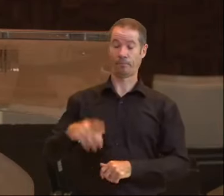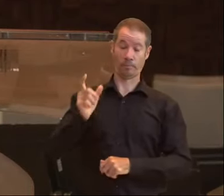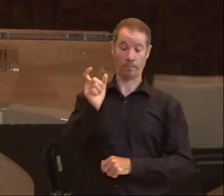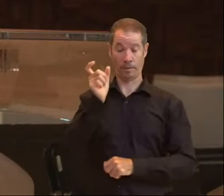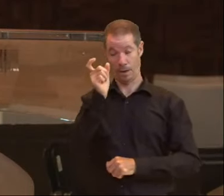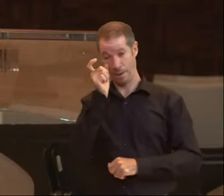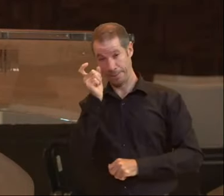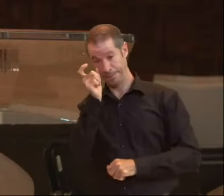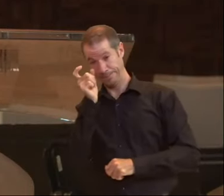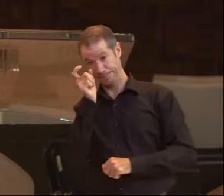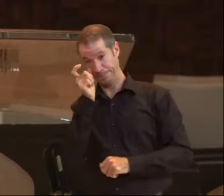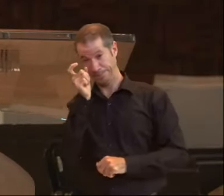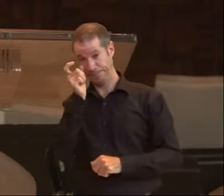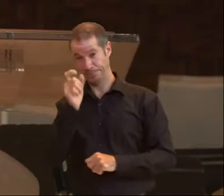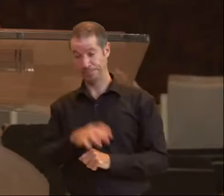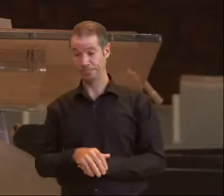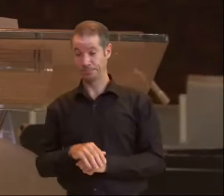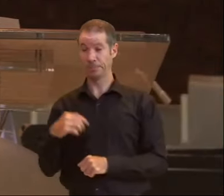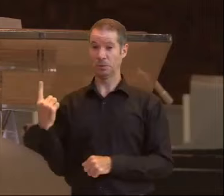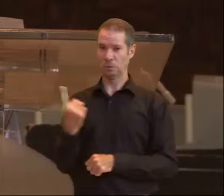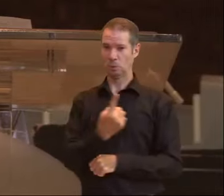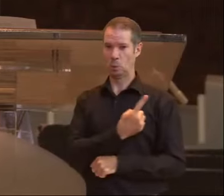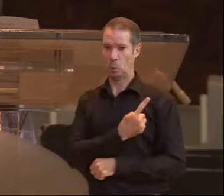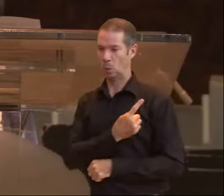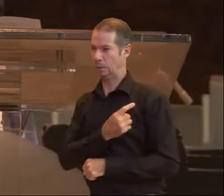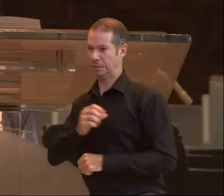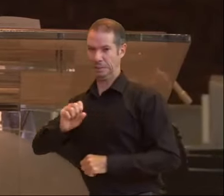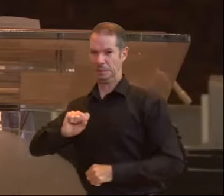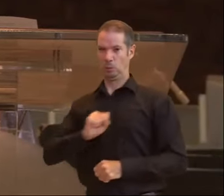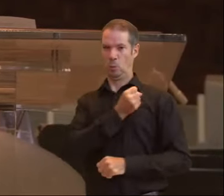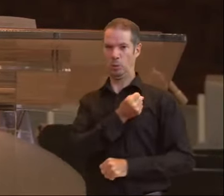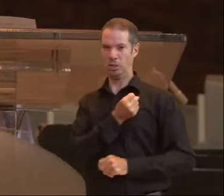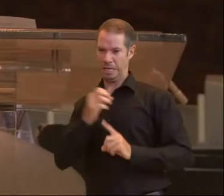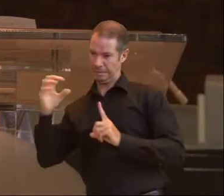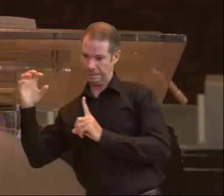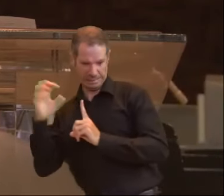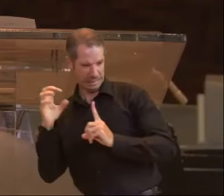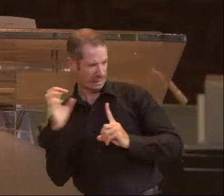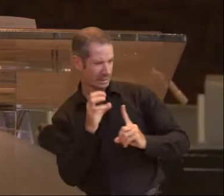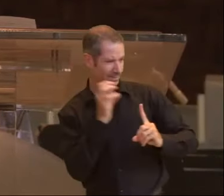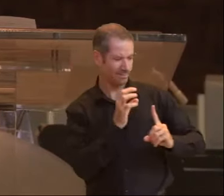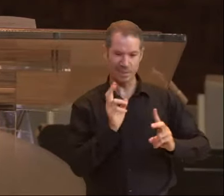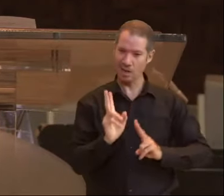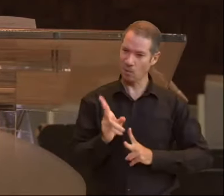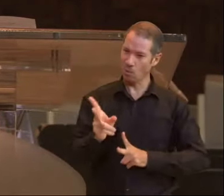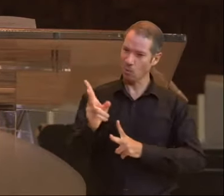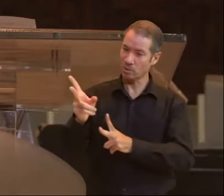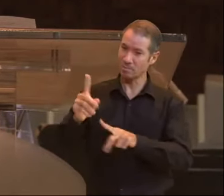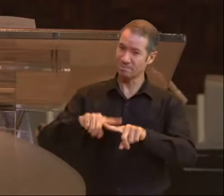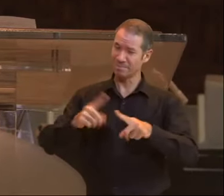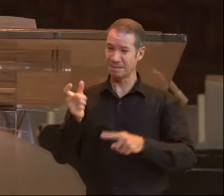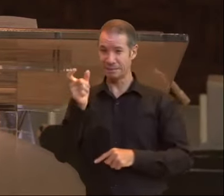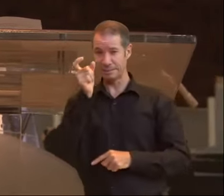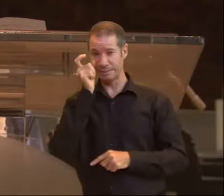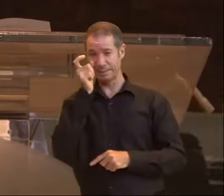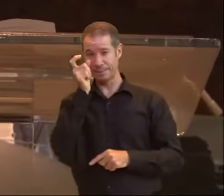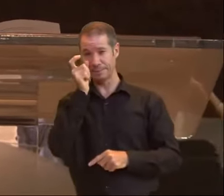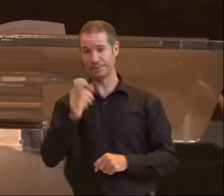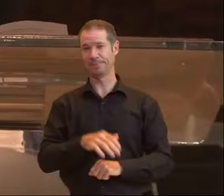Interessante que, então nós somos odiados e continuaremos sendo odiados. Mas é interessante